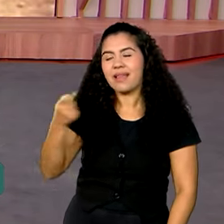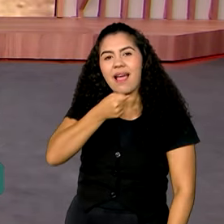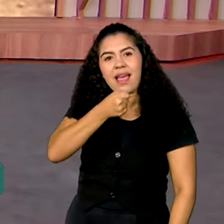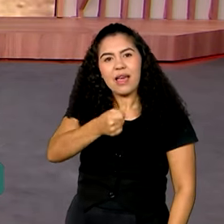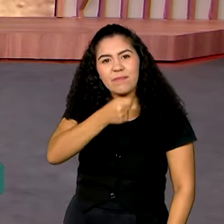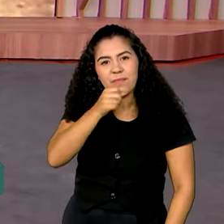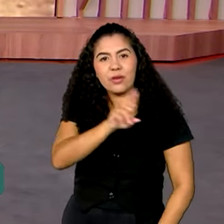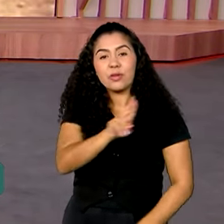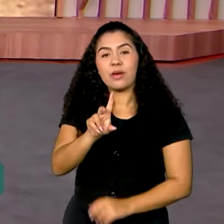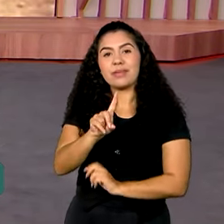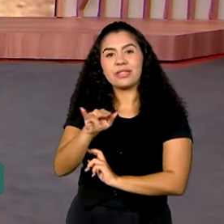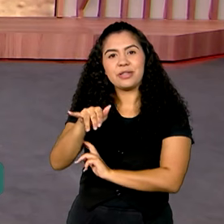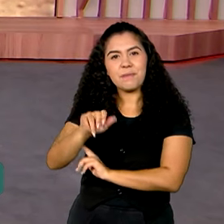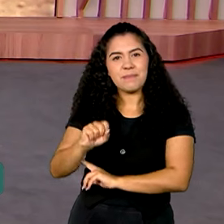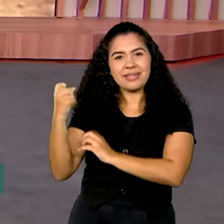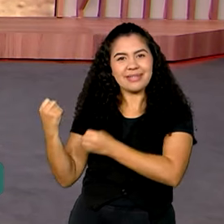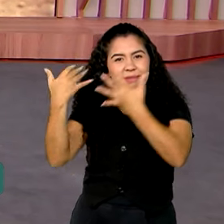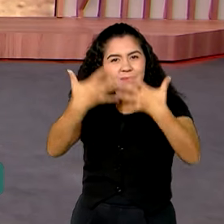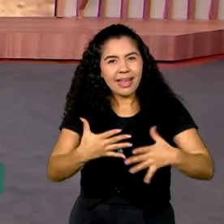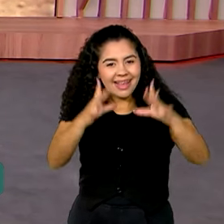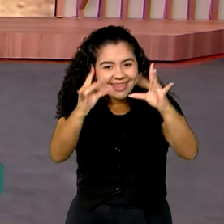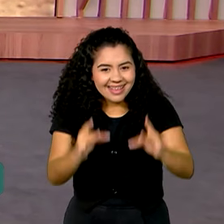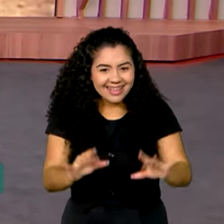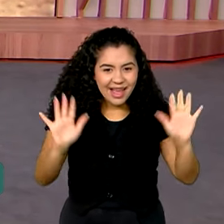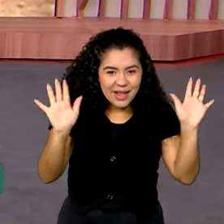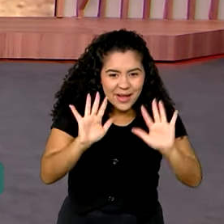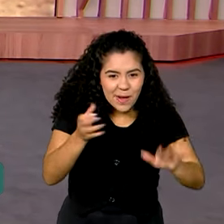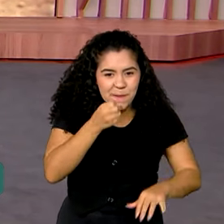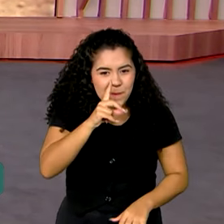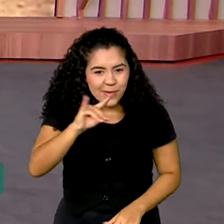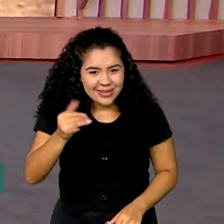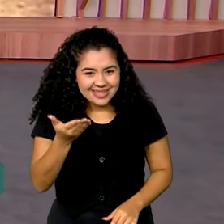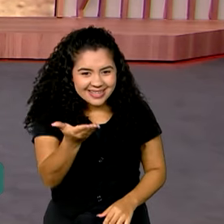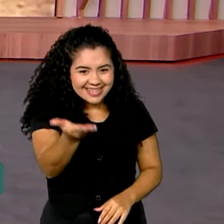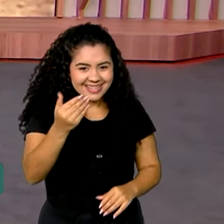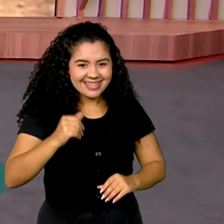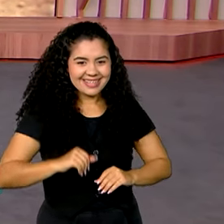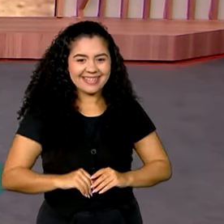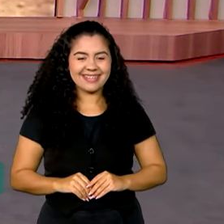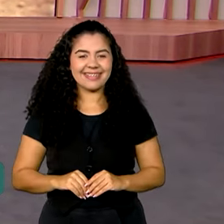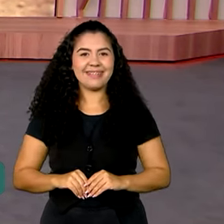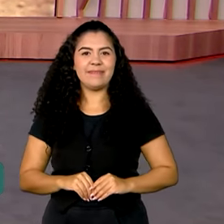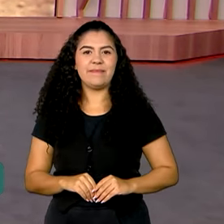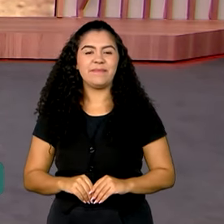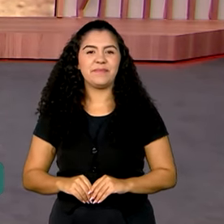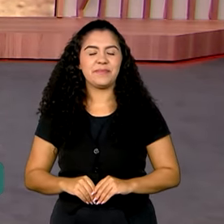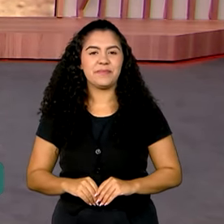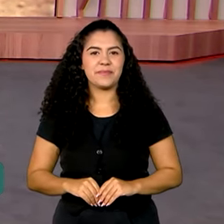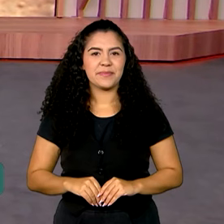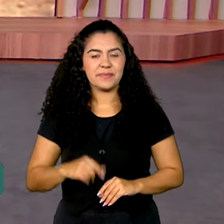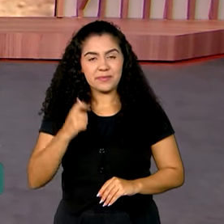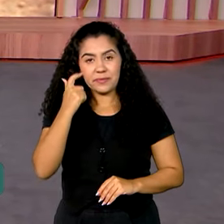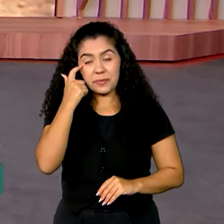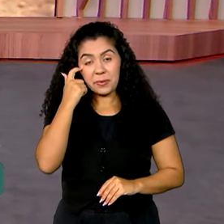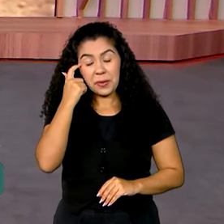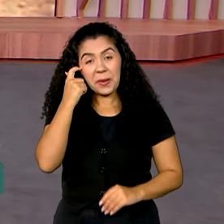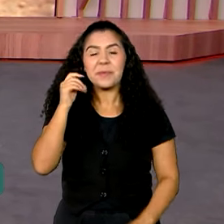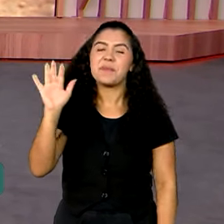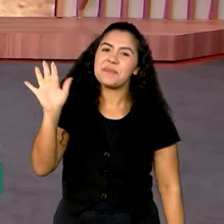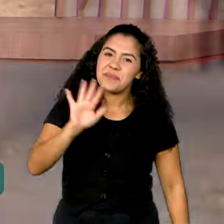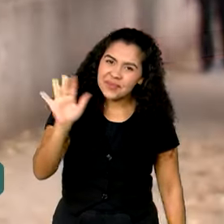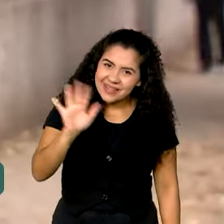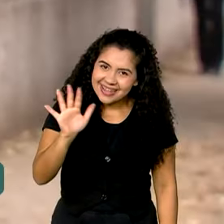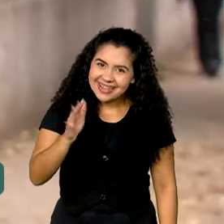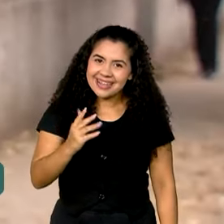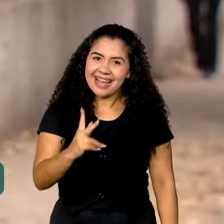Dimas Soldi com mais informações. Oi, Dimas, excelente dia para você. Oi, Oi,